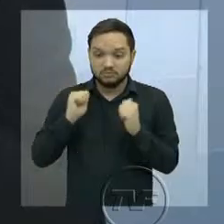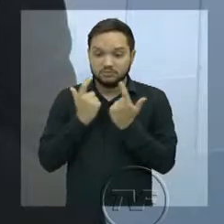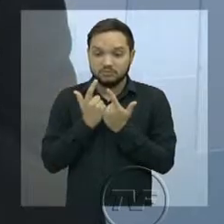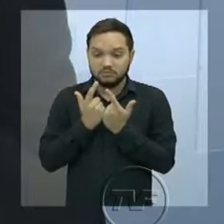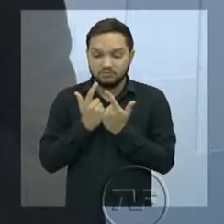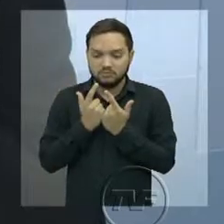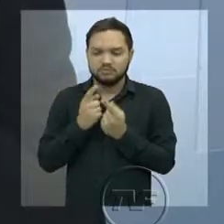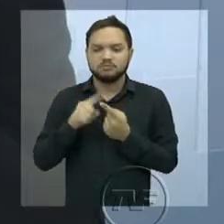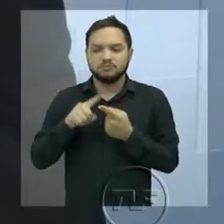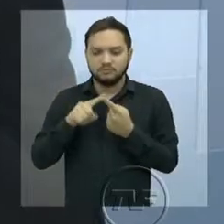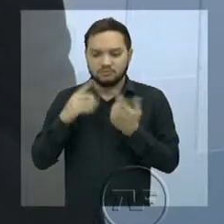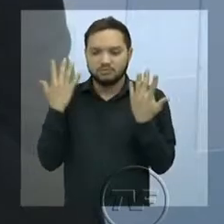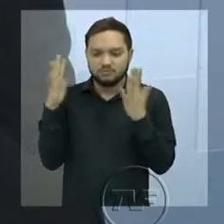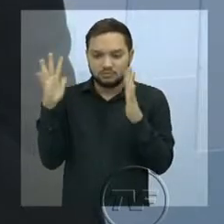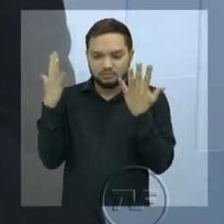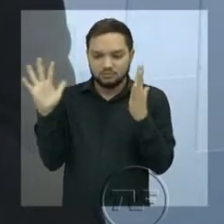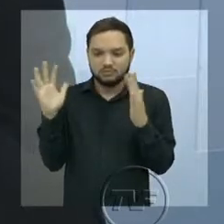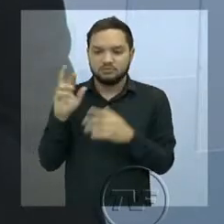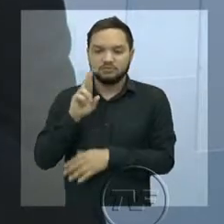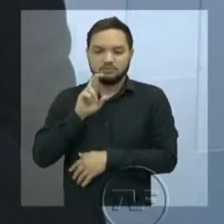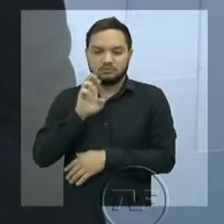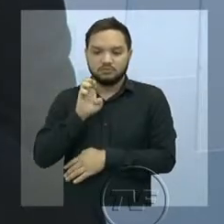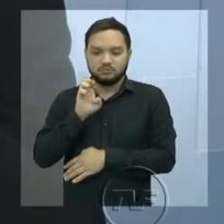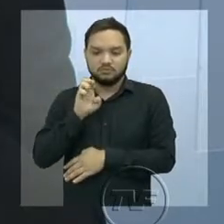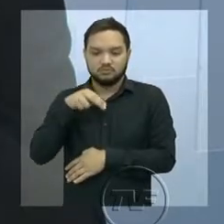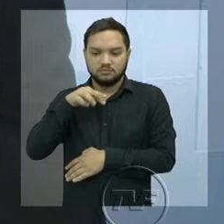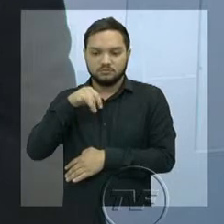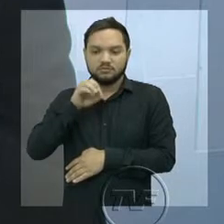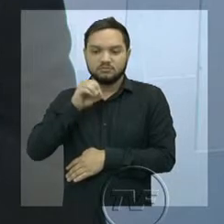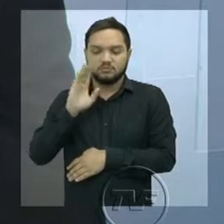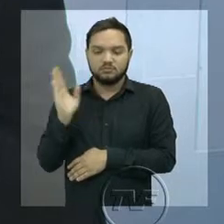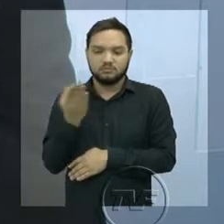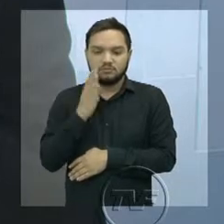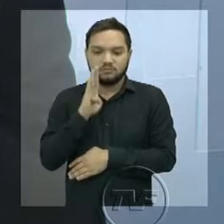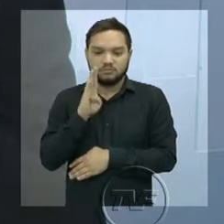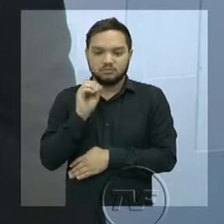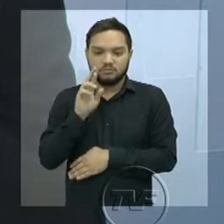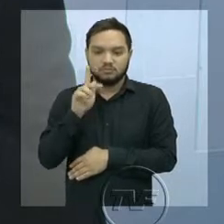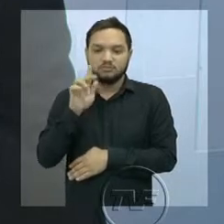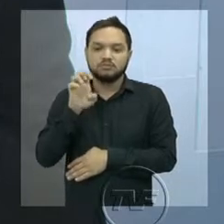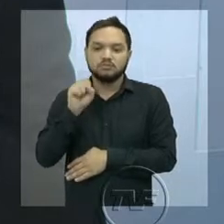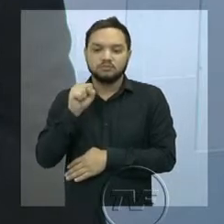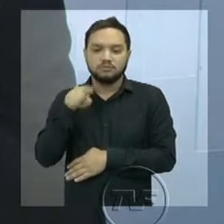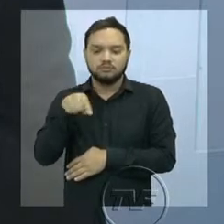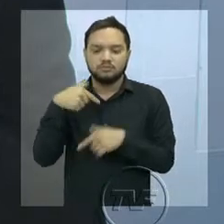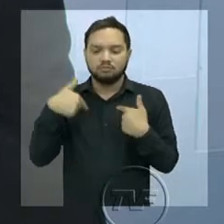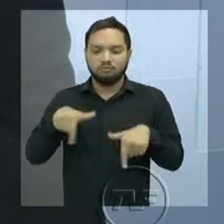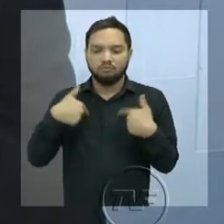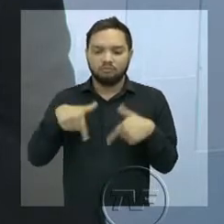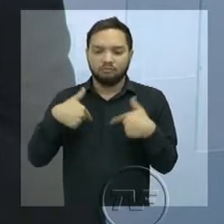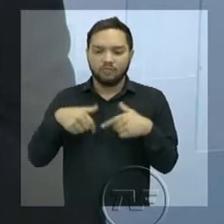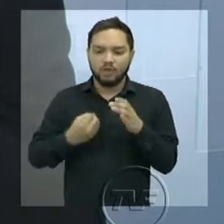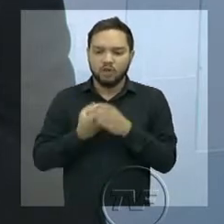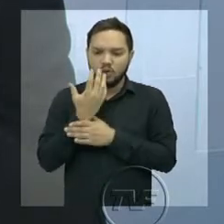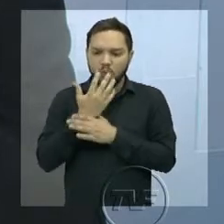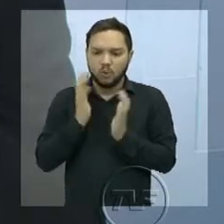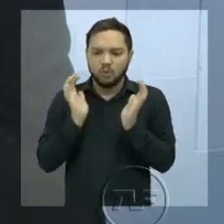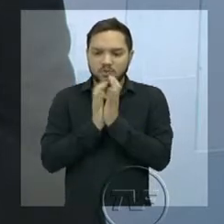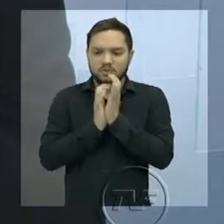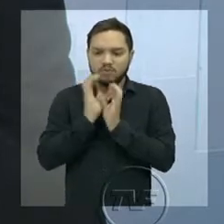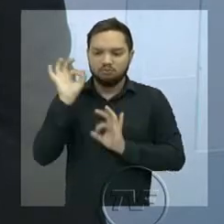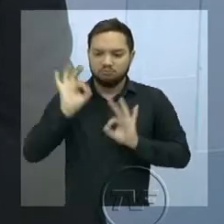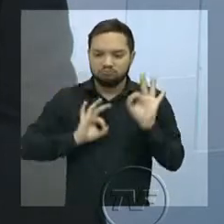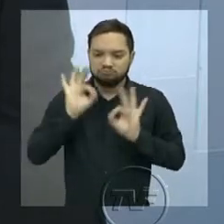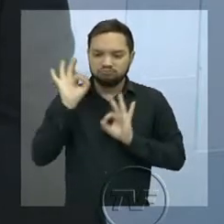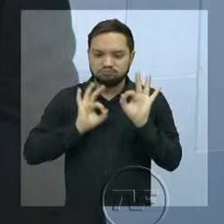eu tenho que tirar o chapéu para o nosso amigo Renato Borges. Ele tem feito um trabalho na qual ele montou até uma comissão de gestão lá,